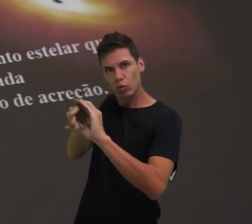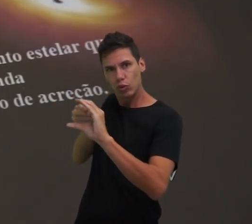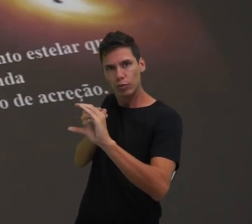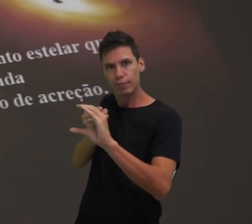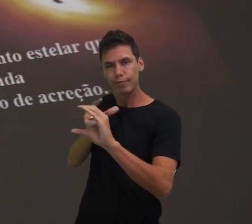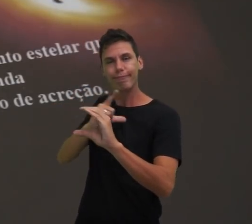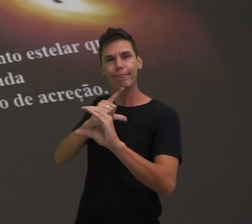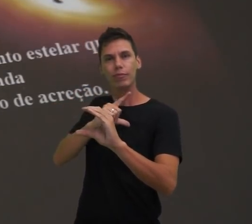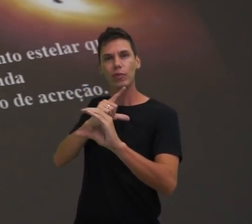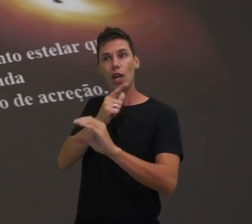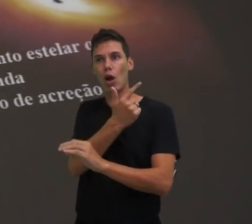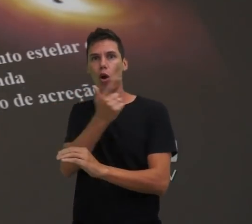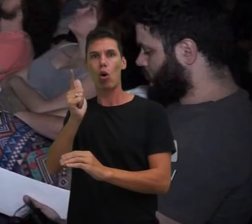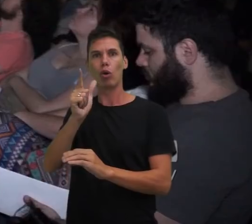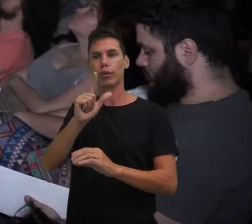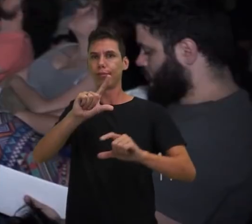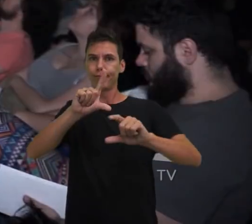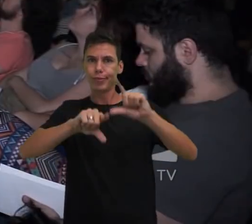aqui do lado.